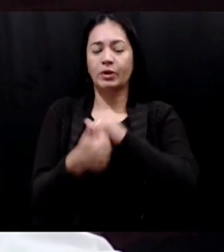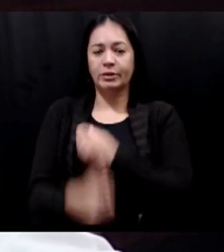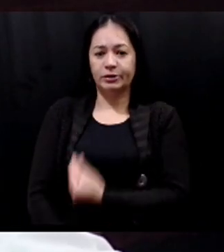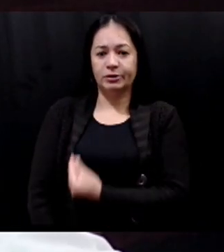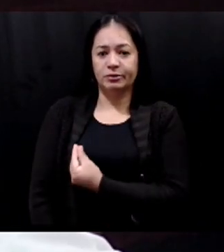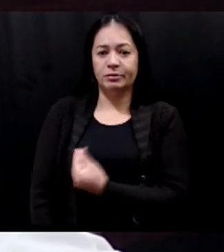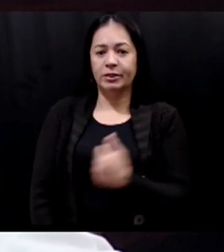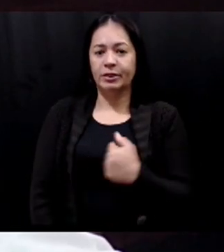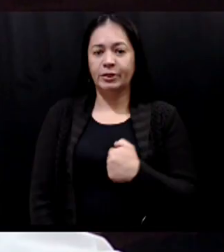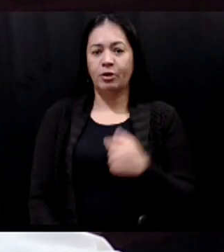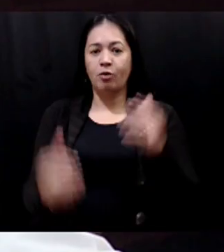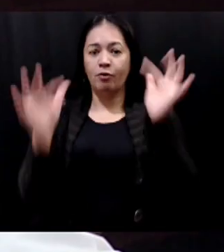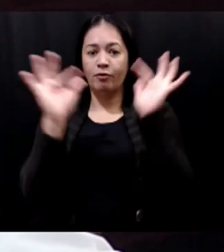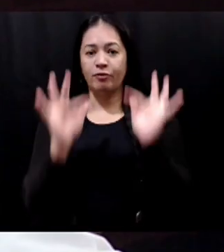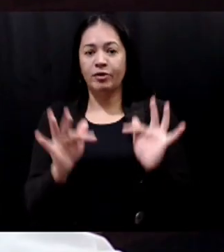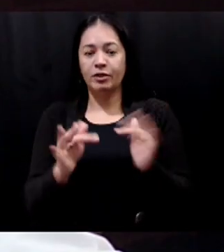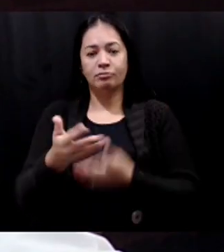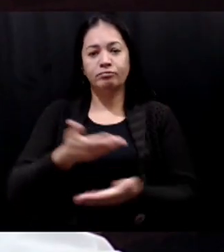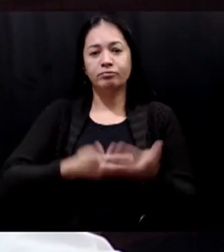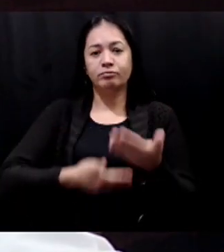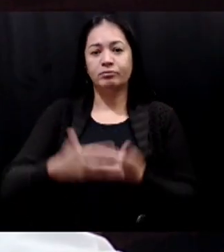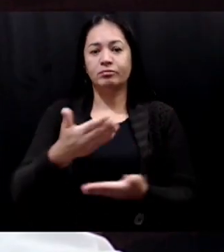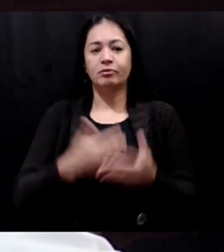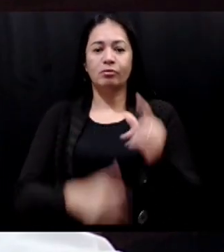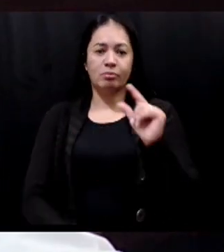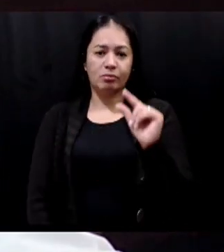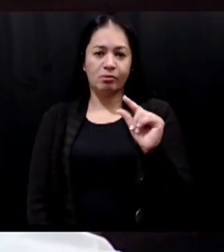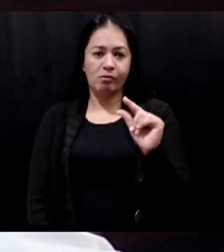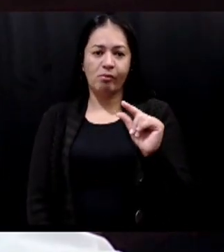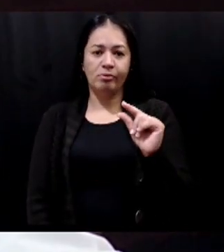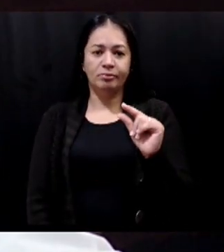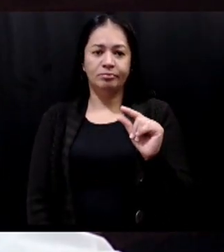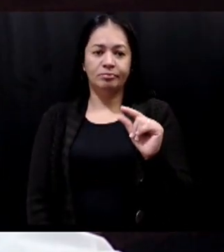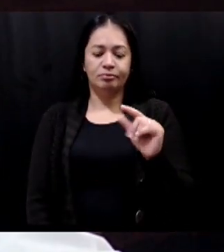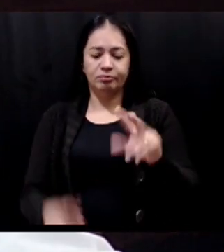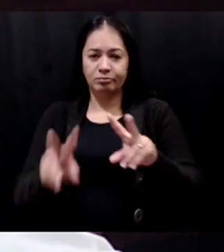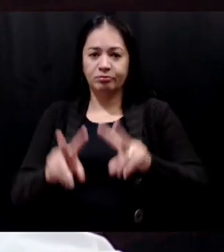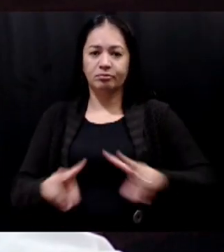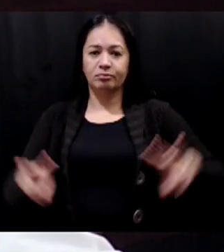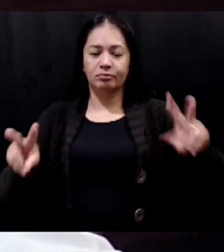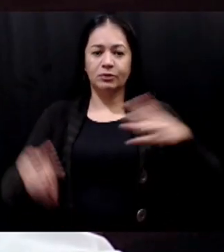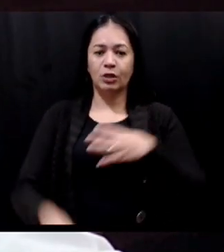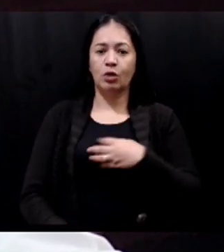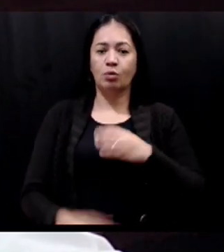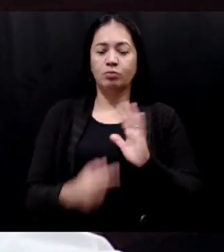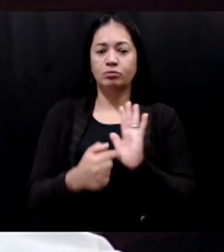poder compartilhar um pouco dessa visão comportamental e emocional